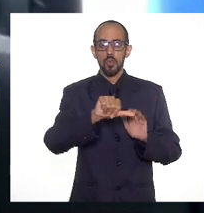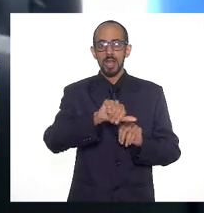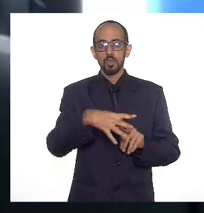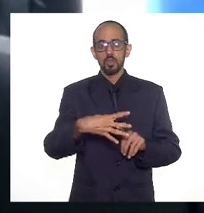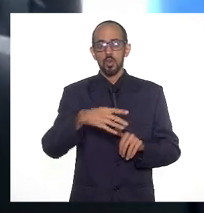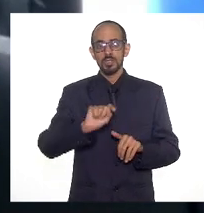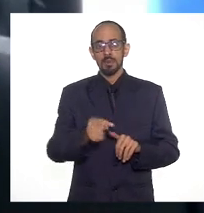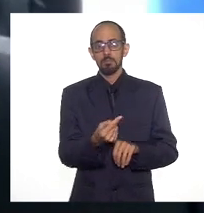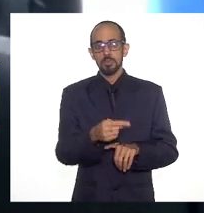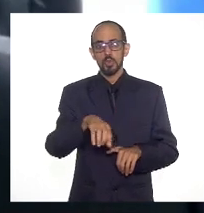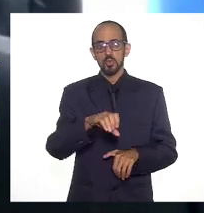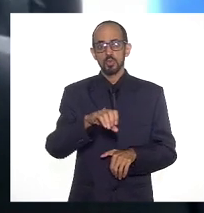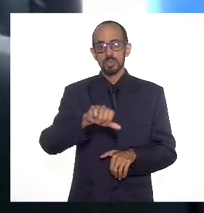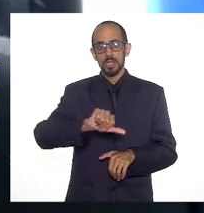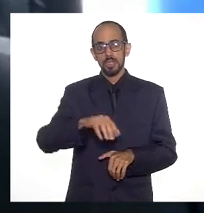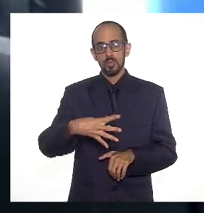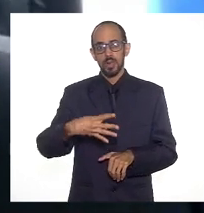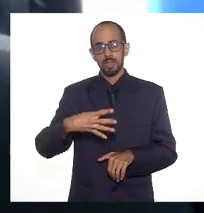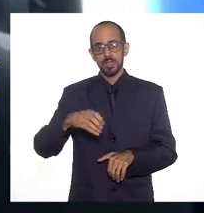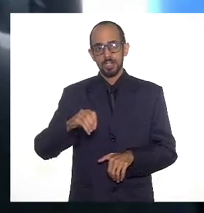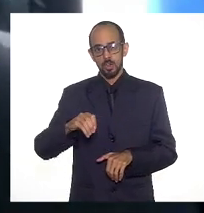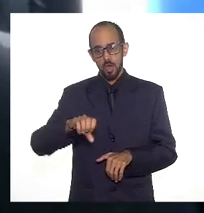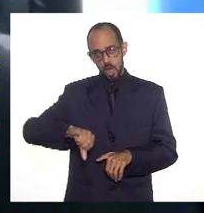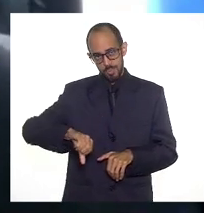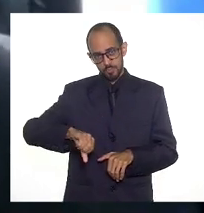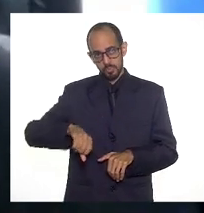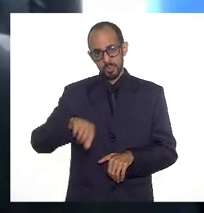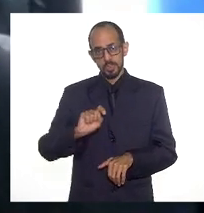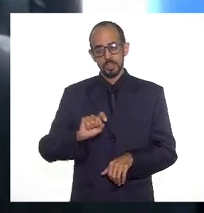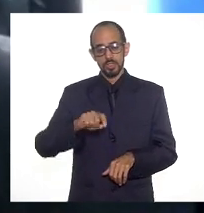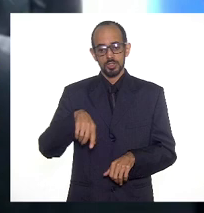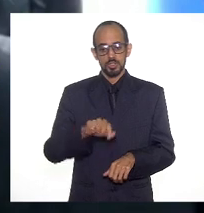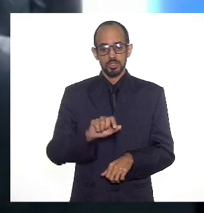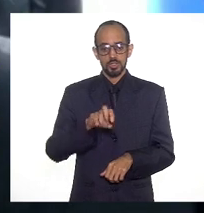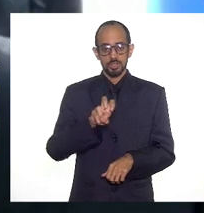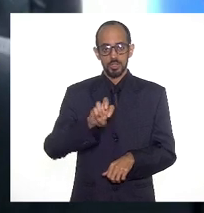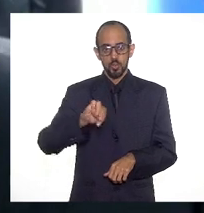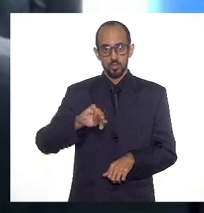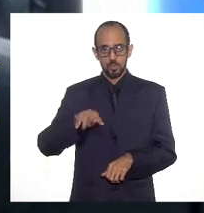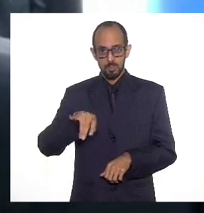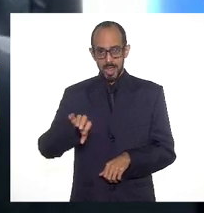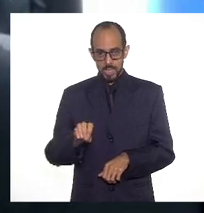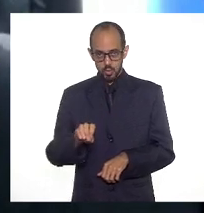14.149, de 5 de maio de 2021, pendendo de pareceres das